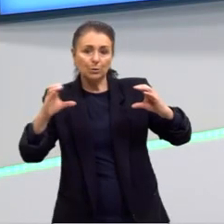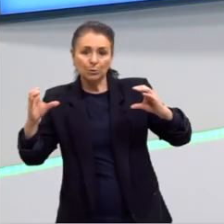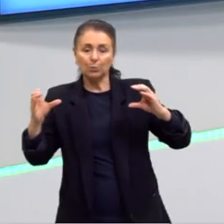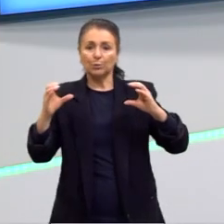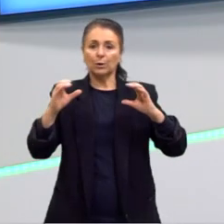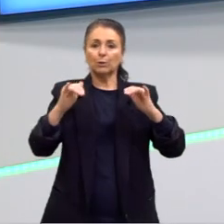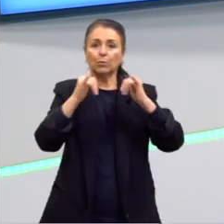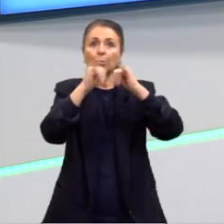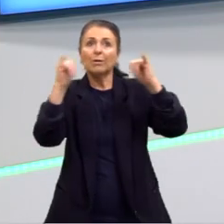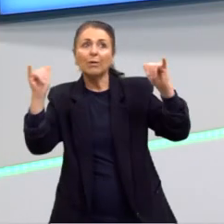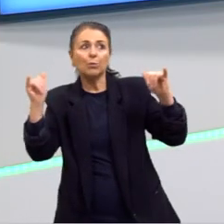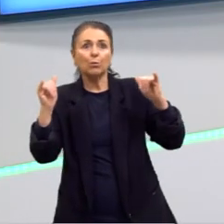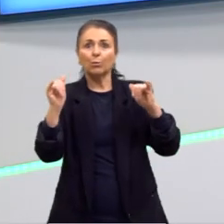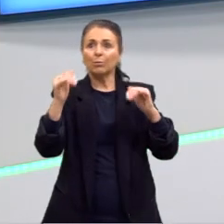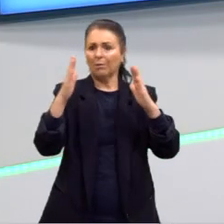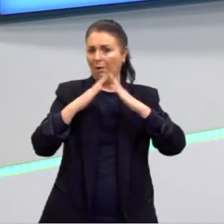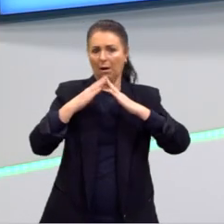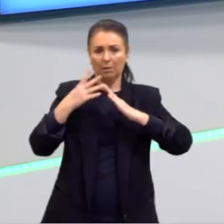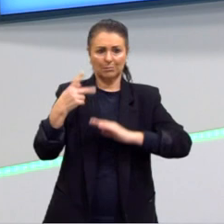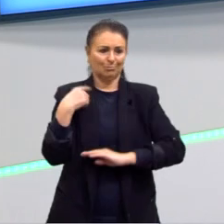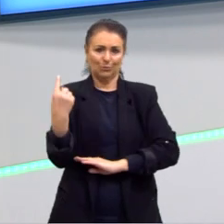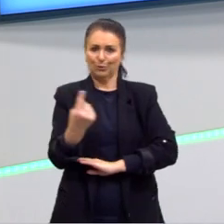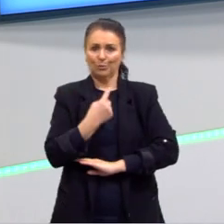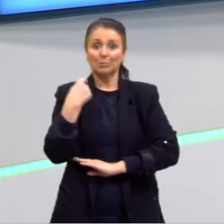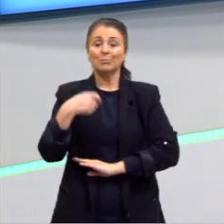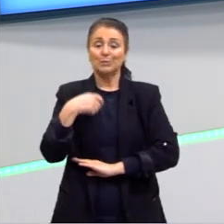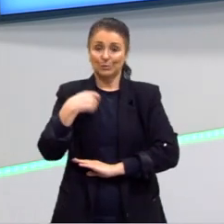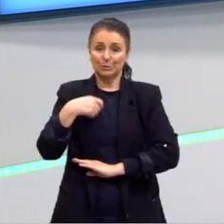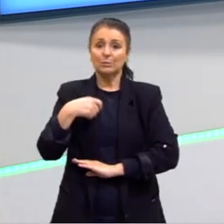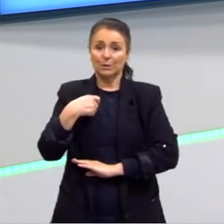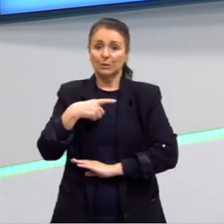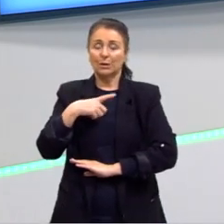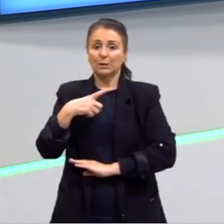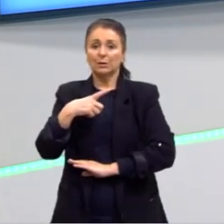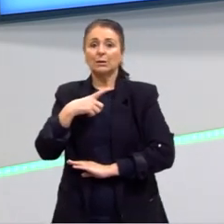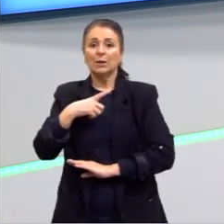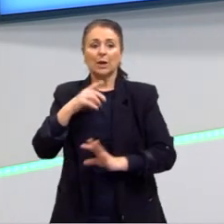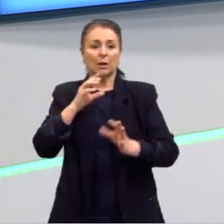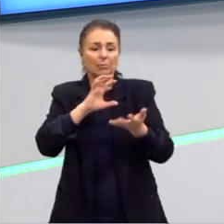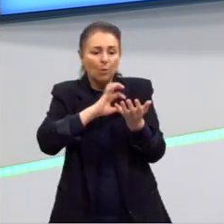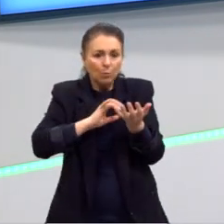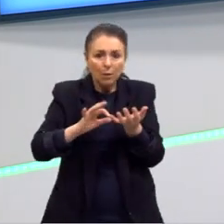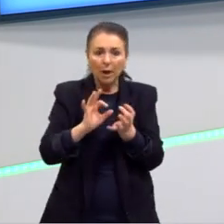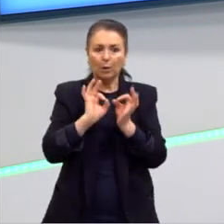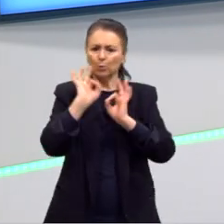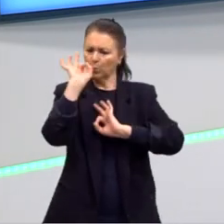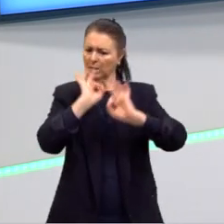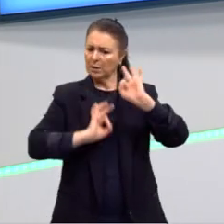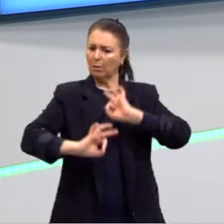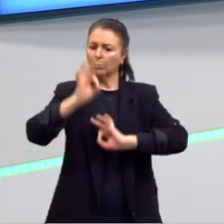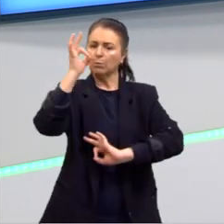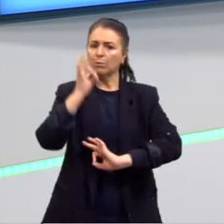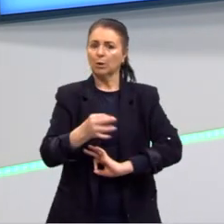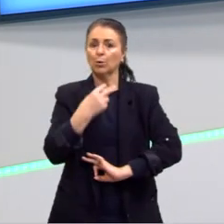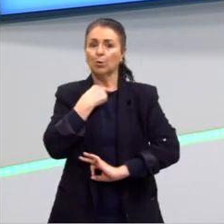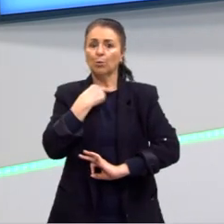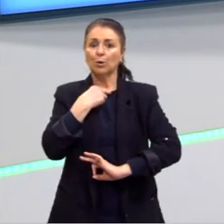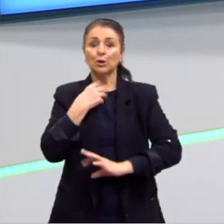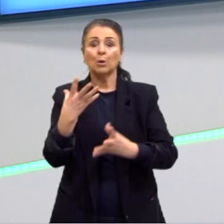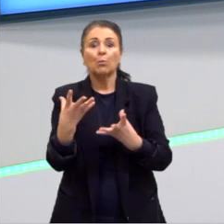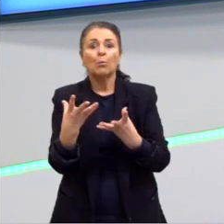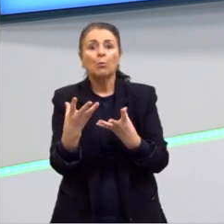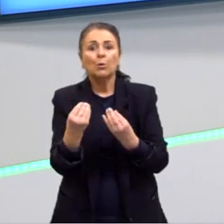elétricos das nossas casas ele precisa né se é dimensionado calculado a gente não pode gerar uma sobrecarga